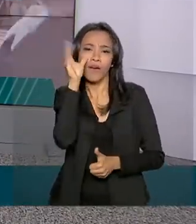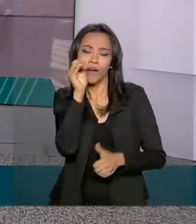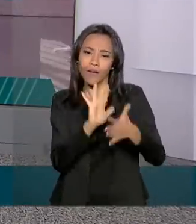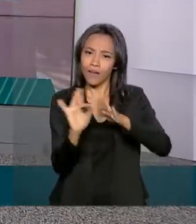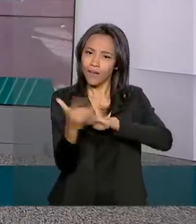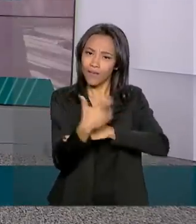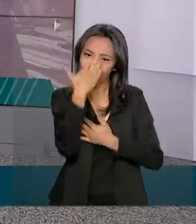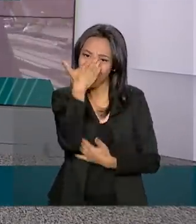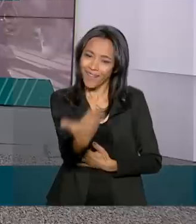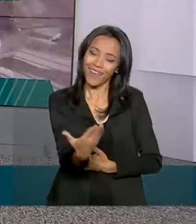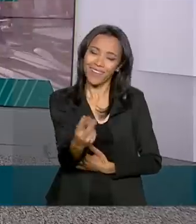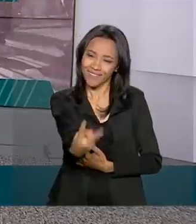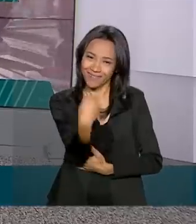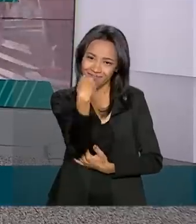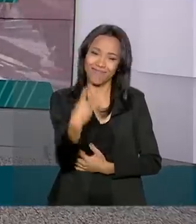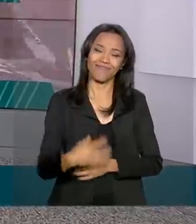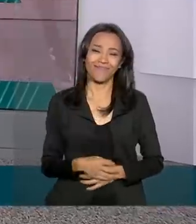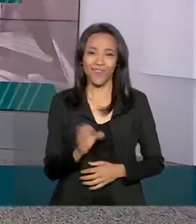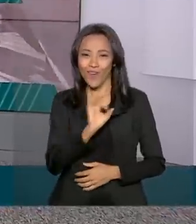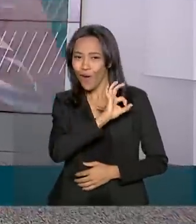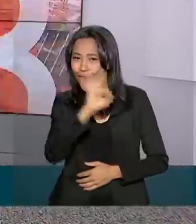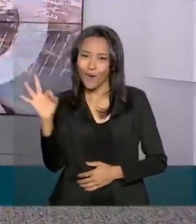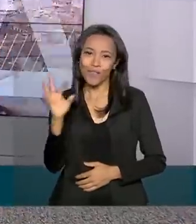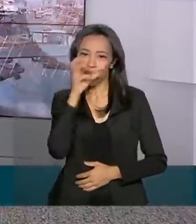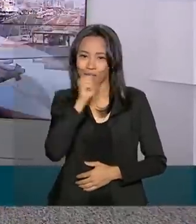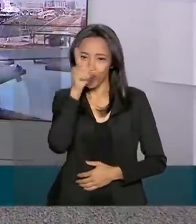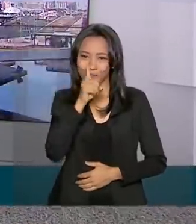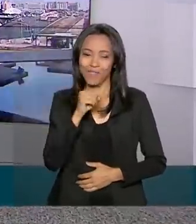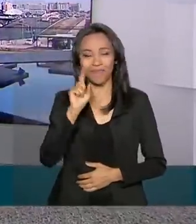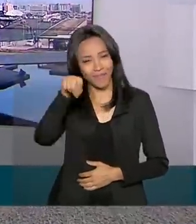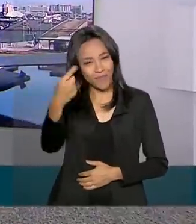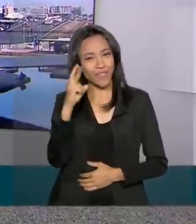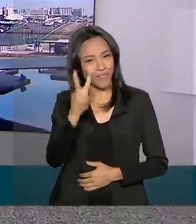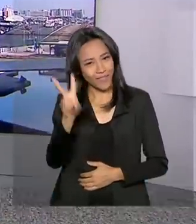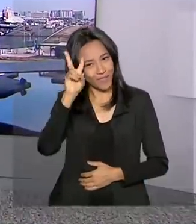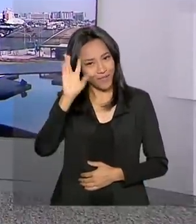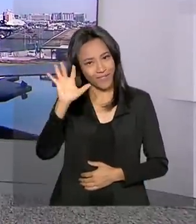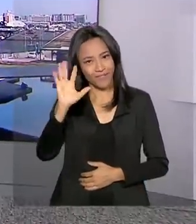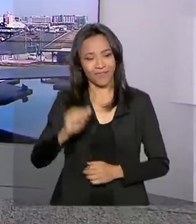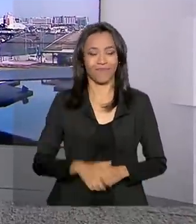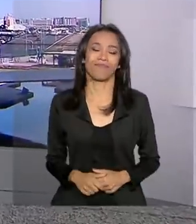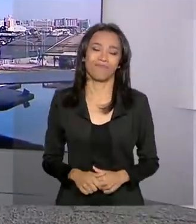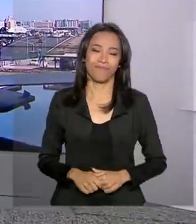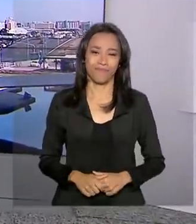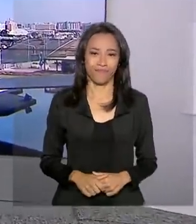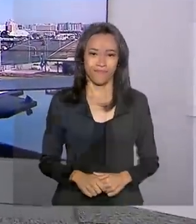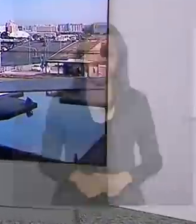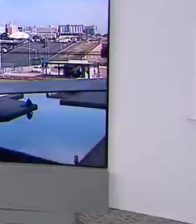sociais. Muito obrigada pela companhia. Um ótimo fim de semana e a gente se vê na segunda. Tchau!